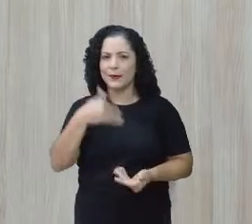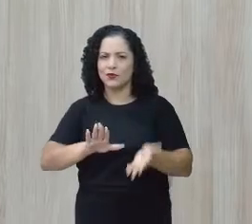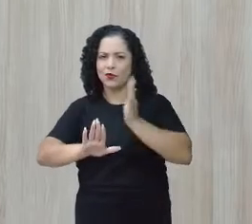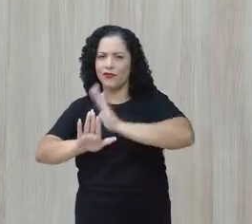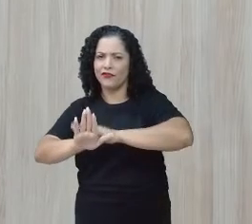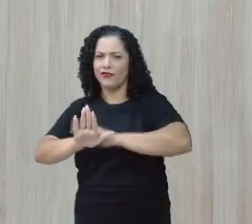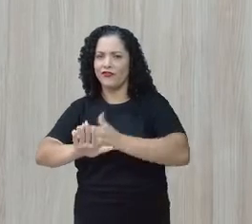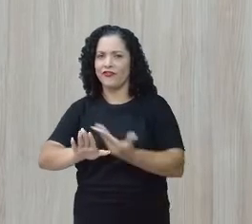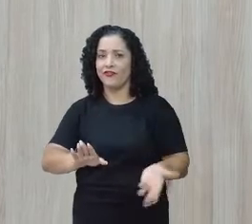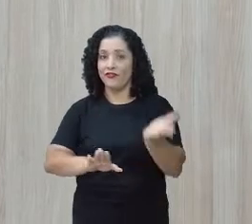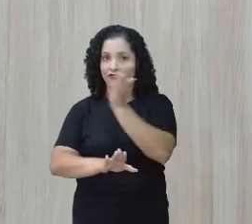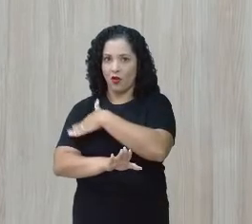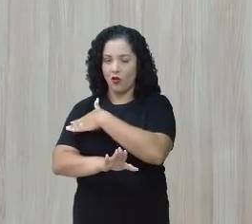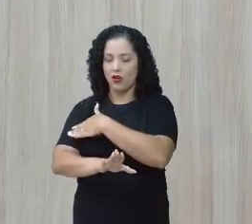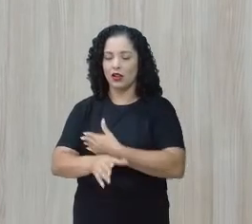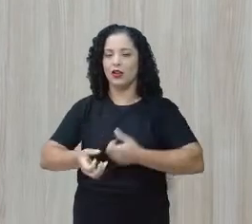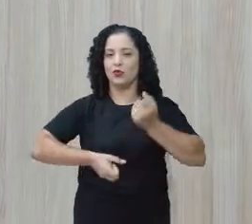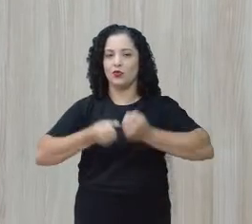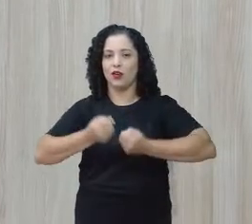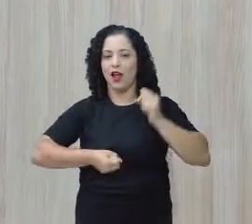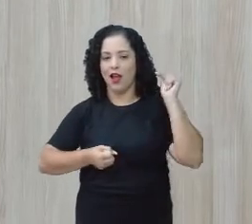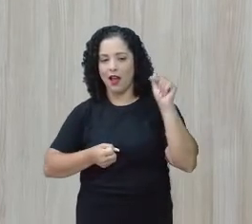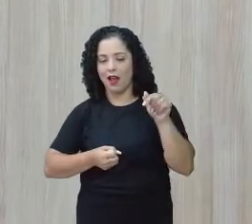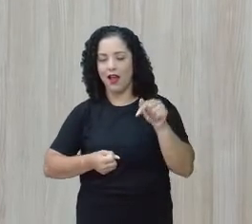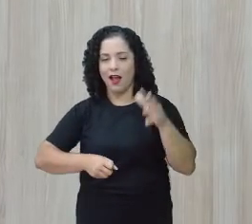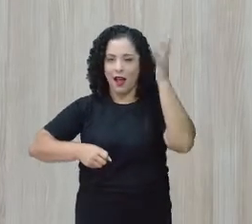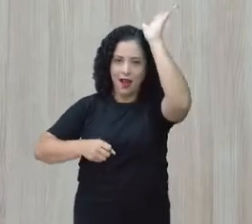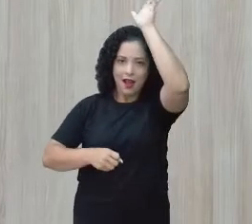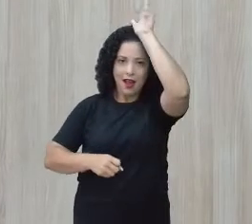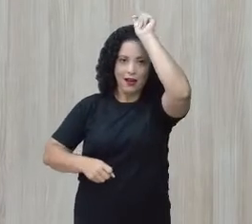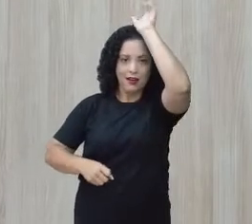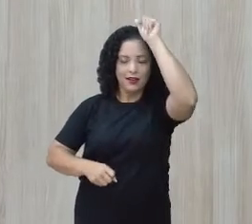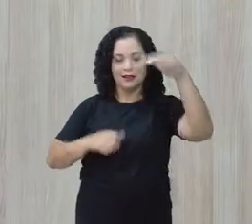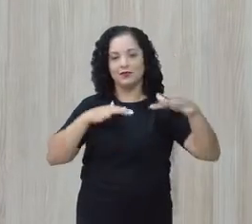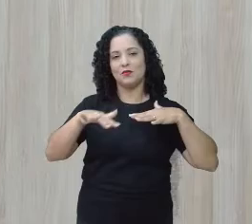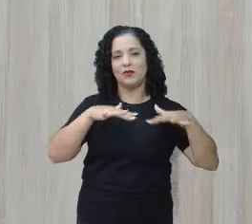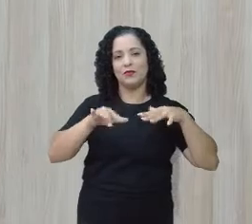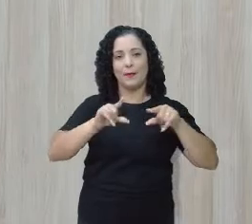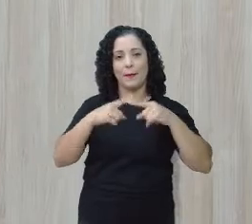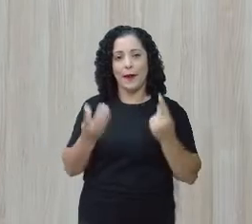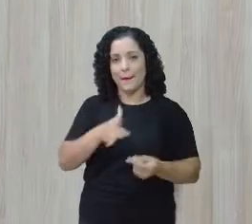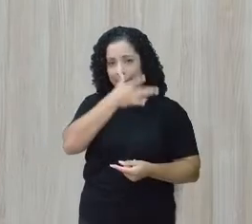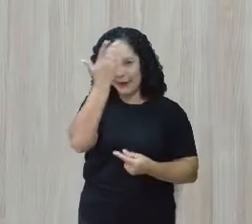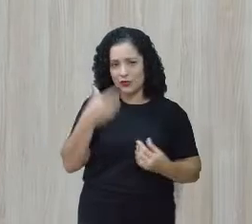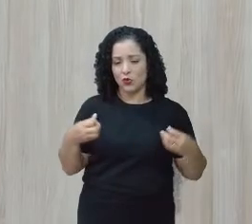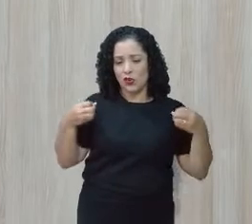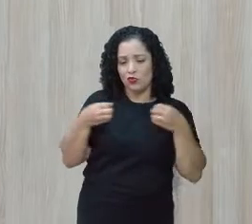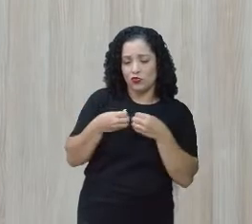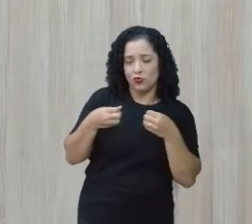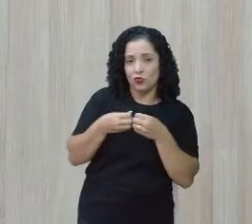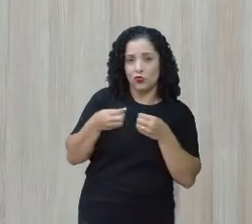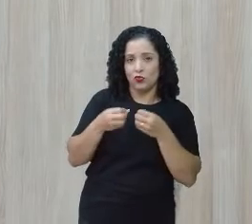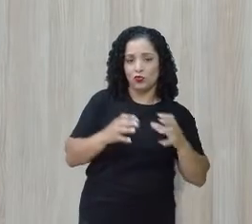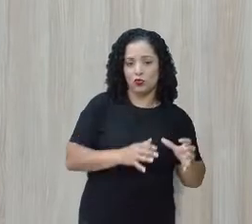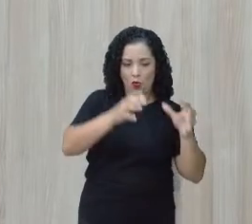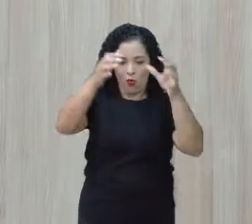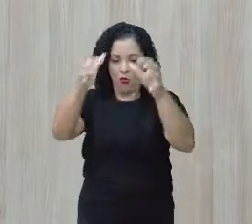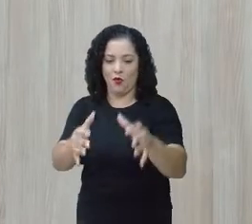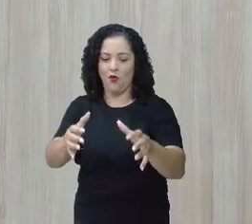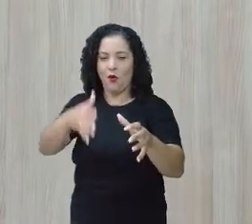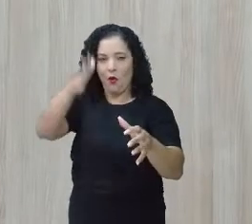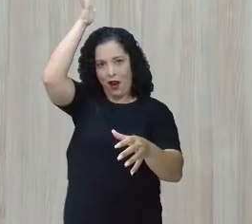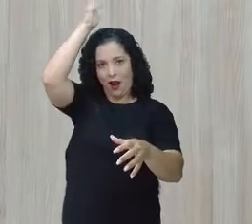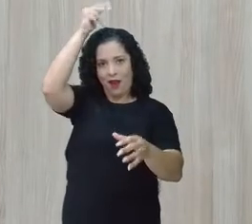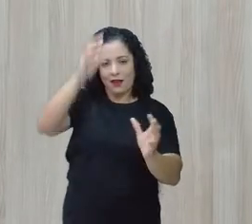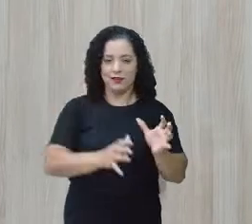a galinha estava em movimento. Agora, quem estava do lado, ou se tinha alguém guiando, se colocou a galinha em cima, escondeu lá na parte de